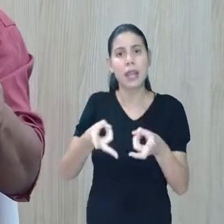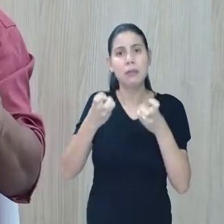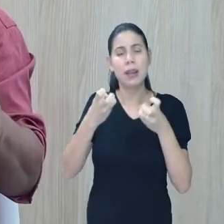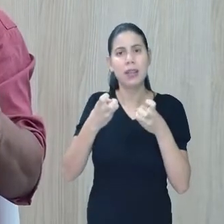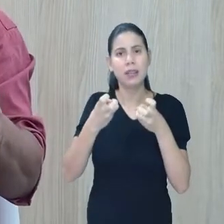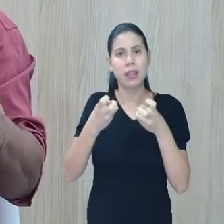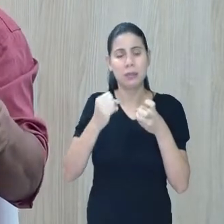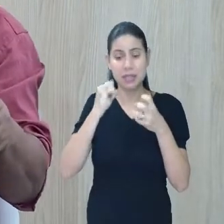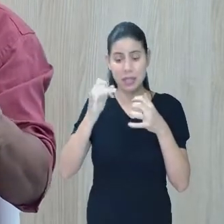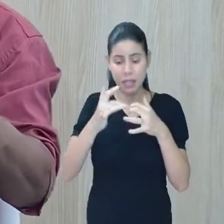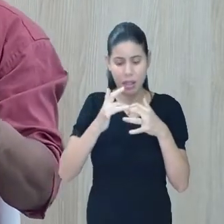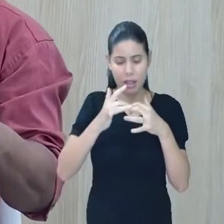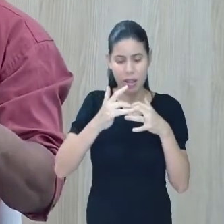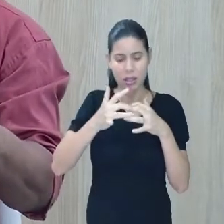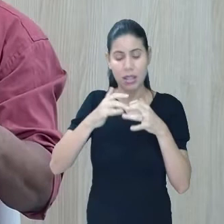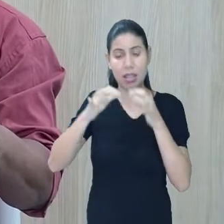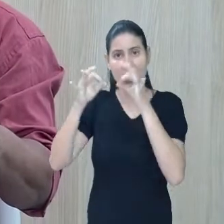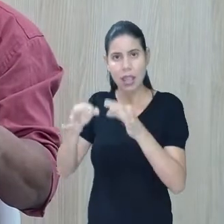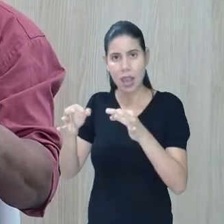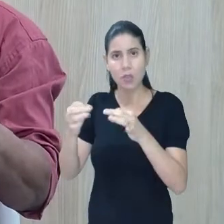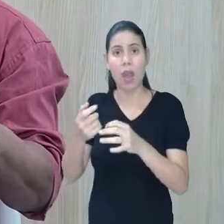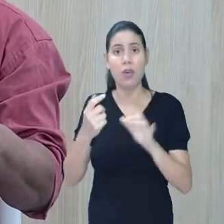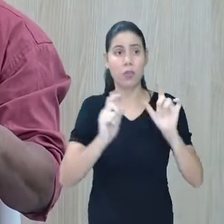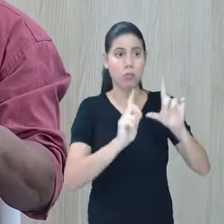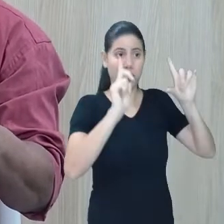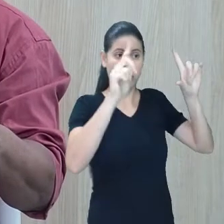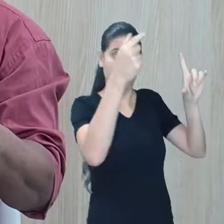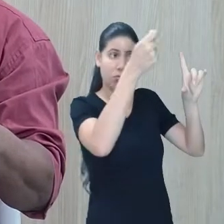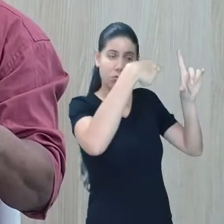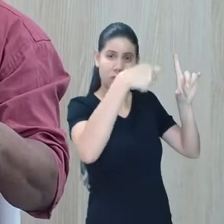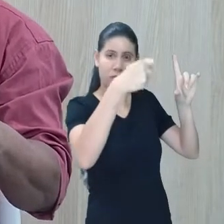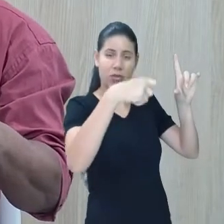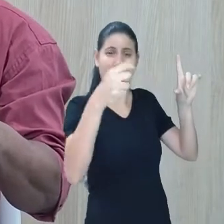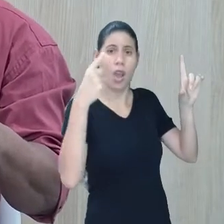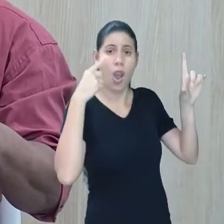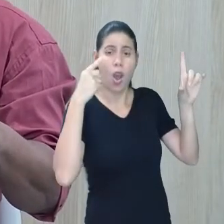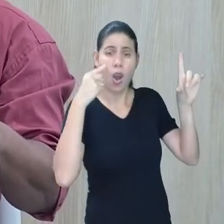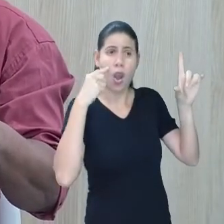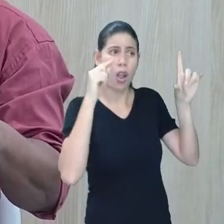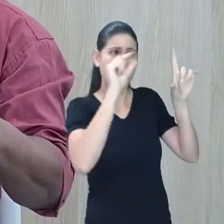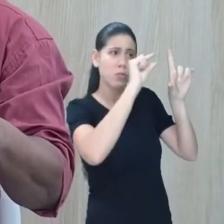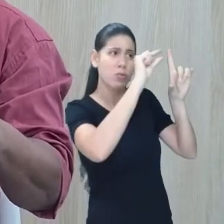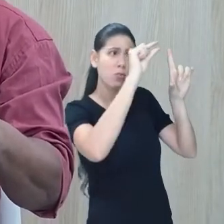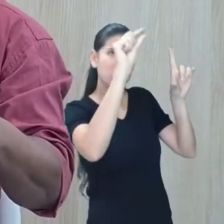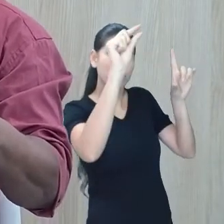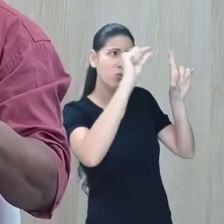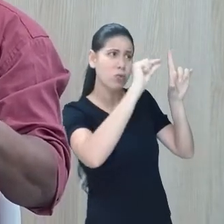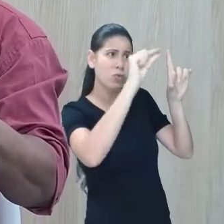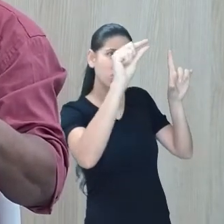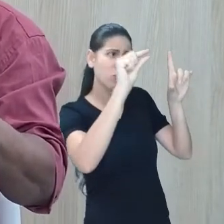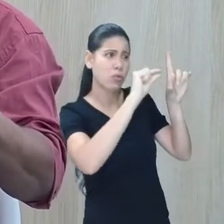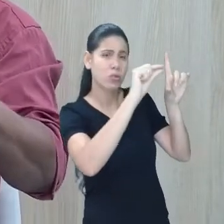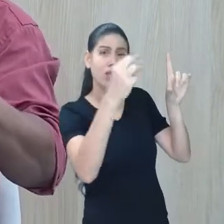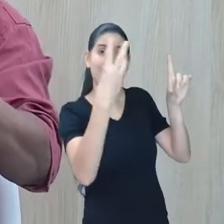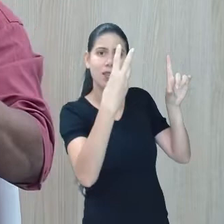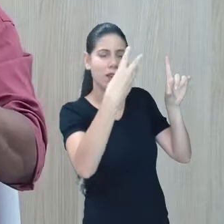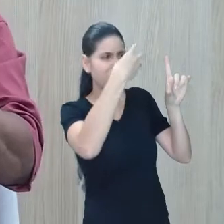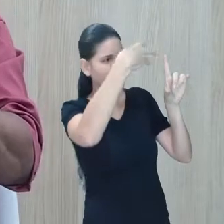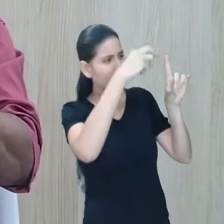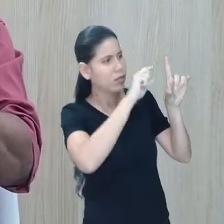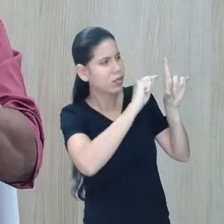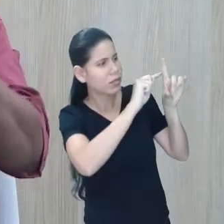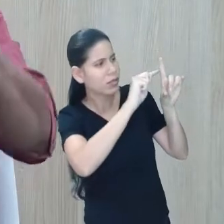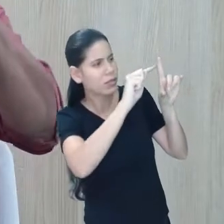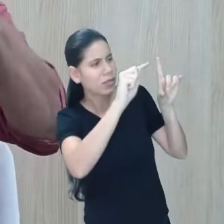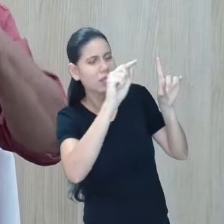ter a nota certa, eu vou na partitura, no quadro, e escrevo lá a terceira linha do pentagrama, nota Si, que corresponde